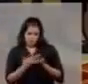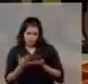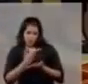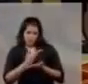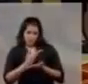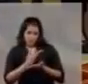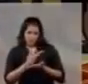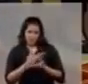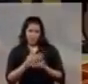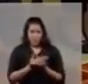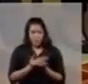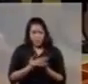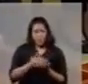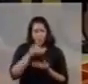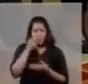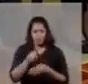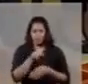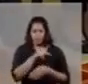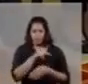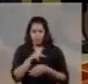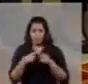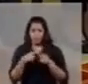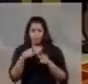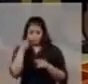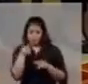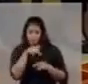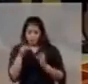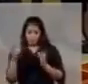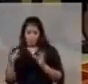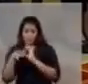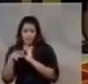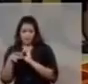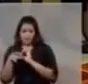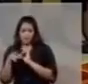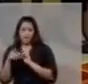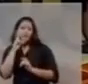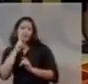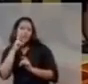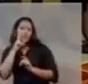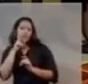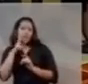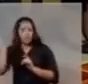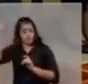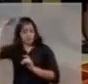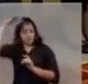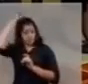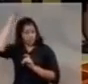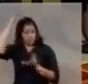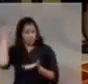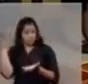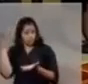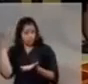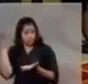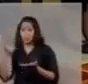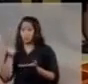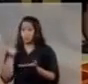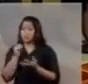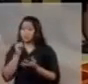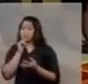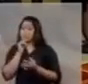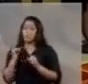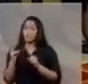sacristias, porque o padre associa o vinho a alguma coisa sagrada, não tivessem, em nome do princípio